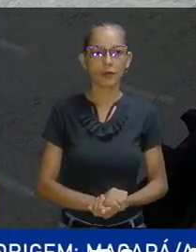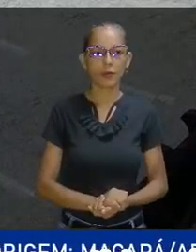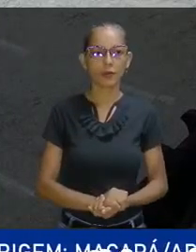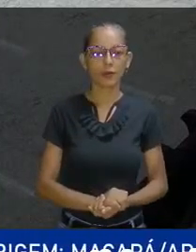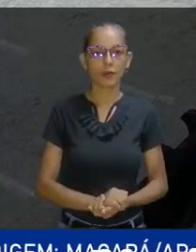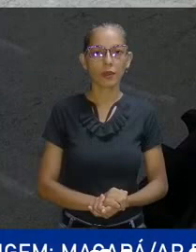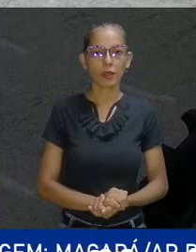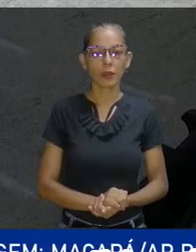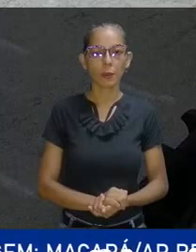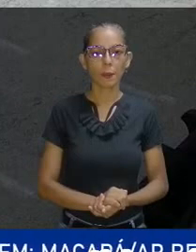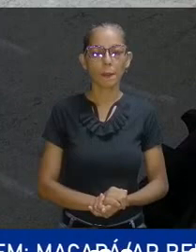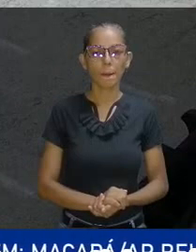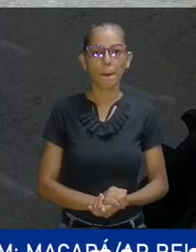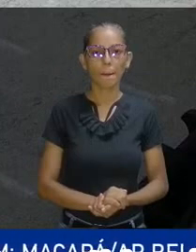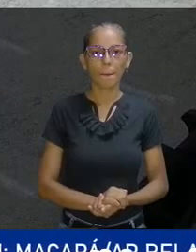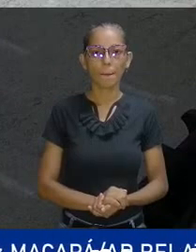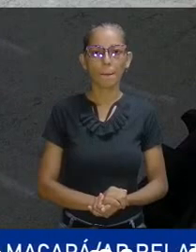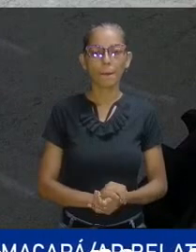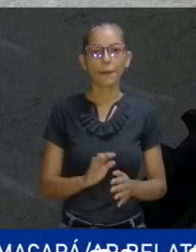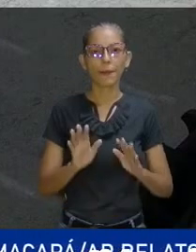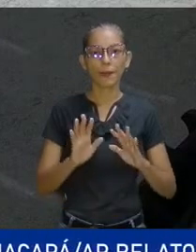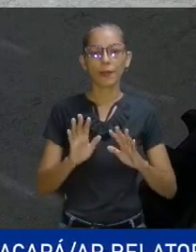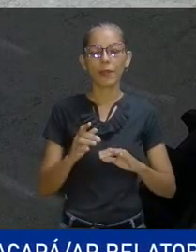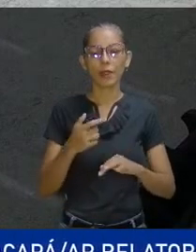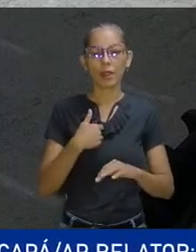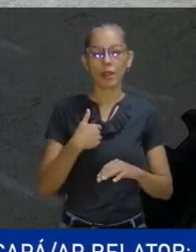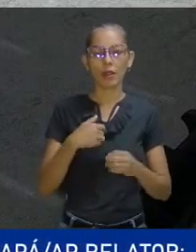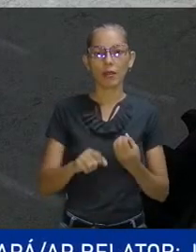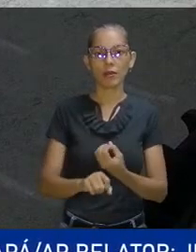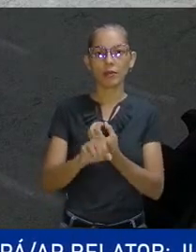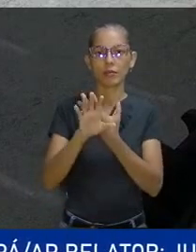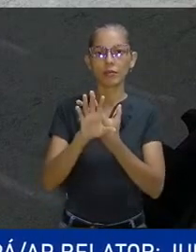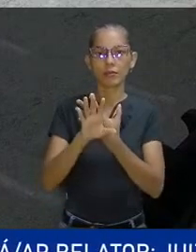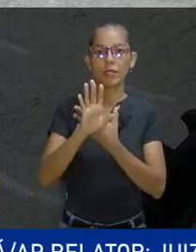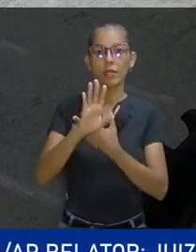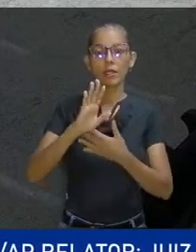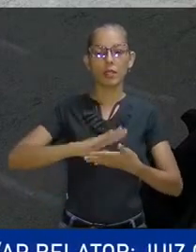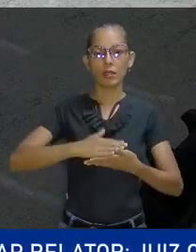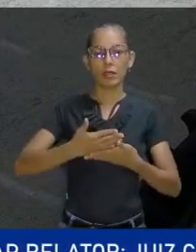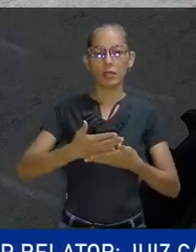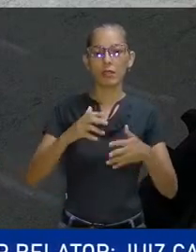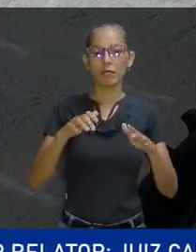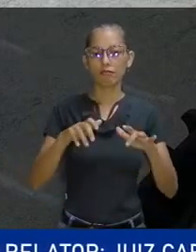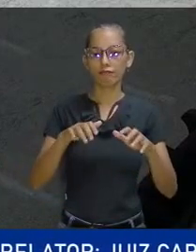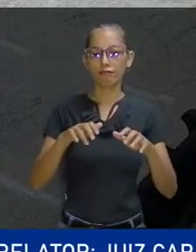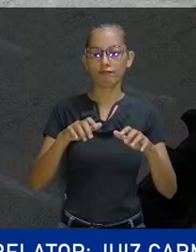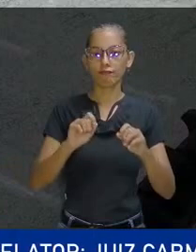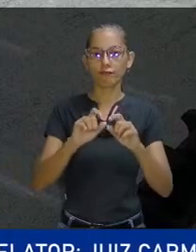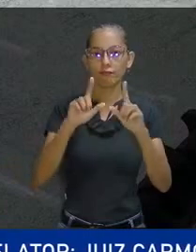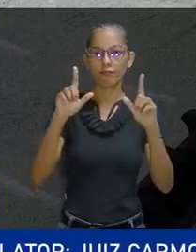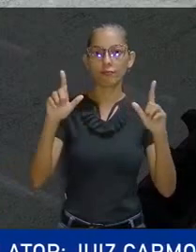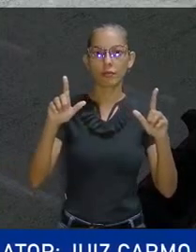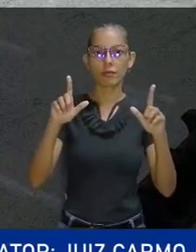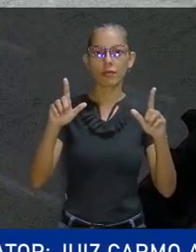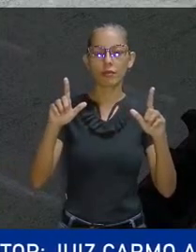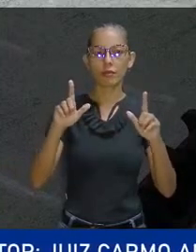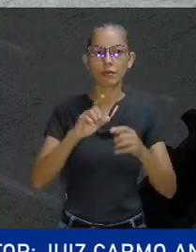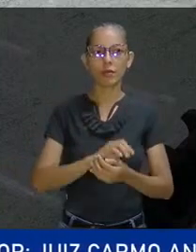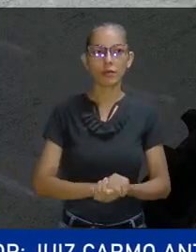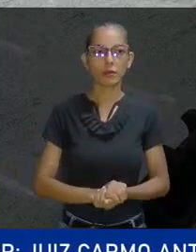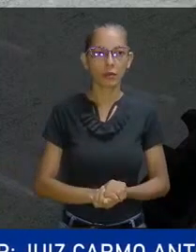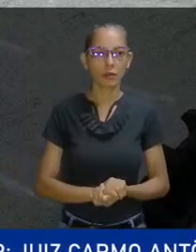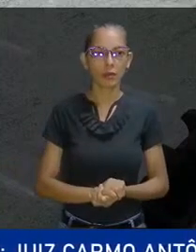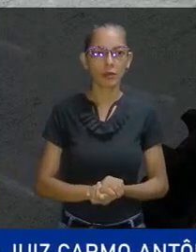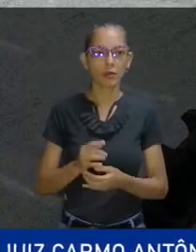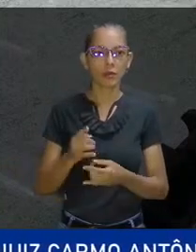técnica, que eu estou participando remotamente e o notebook... apareceu uma mensagem dizendo que o Zoom